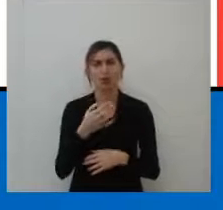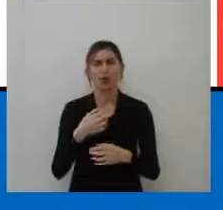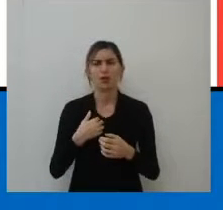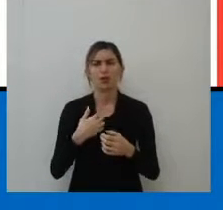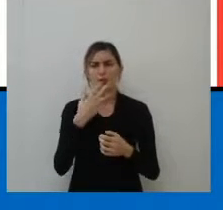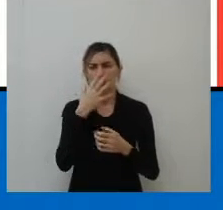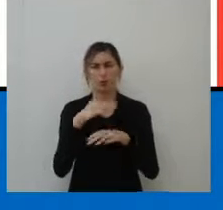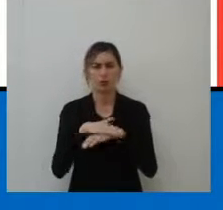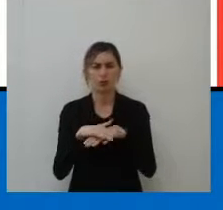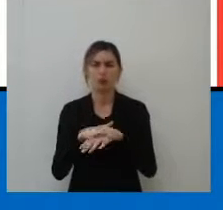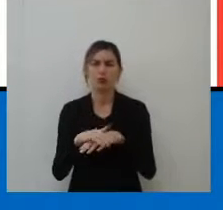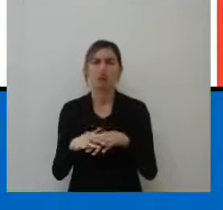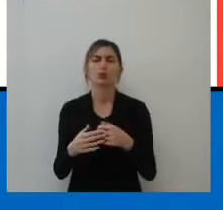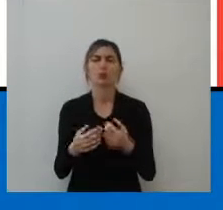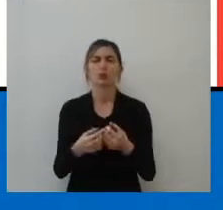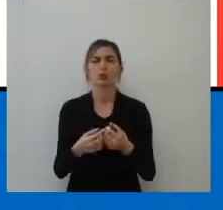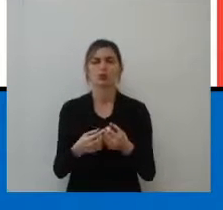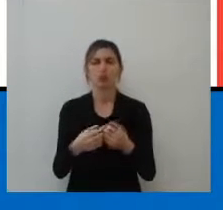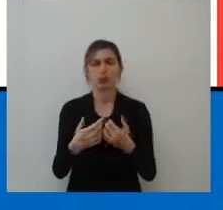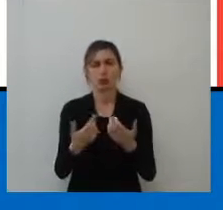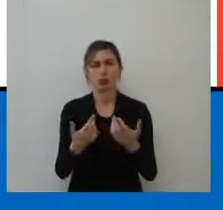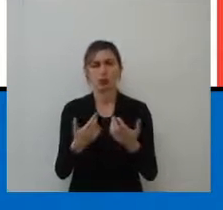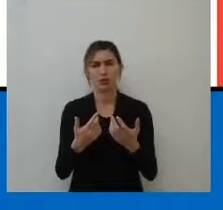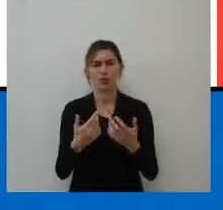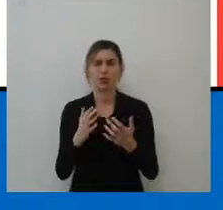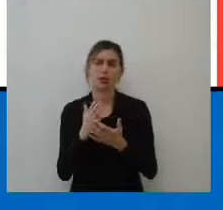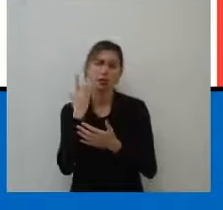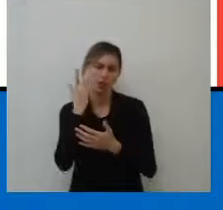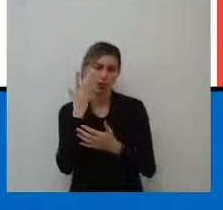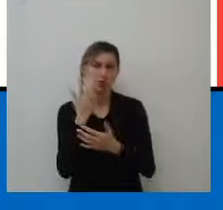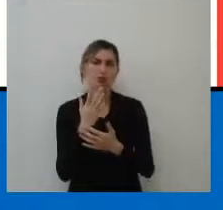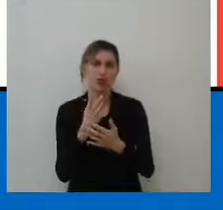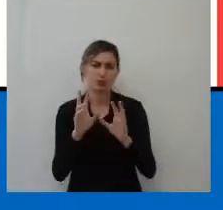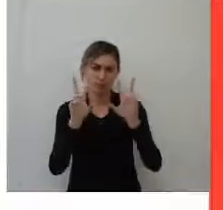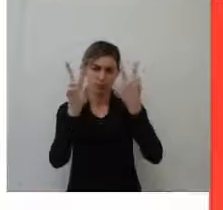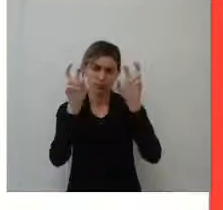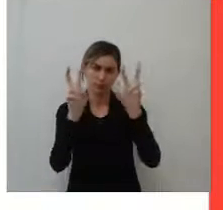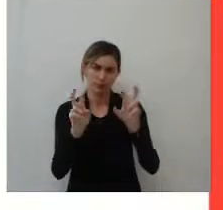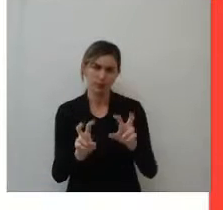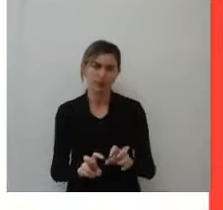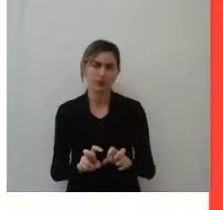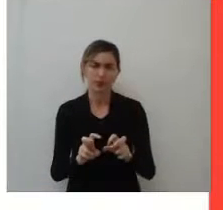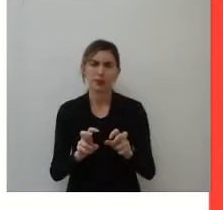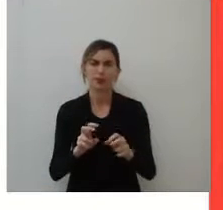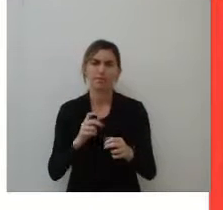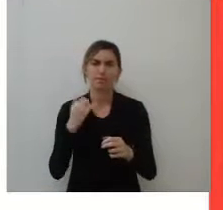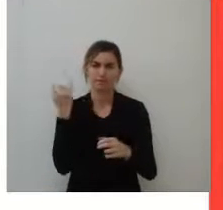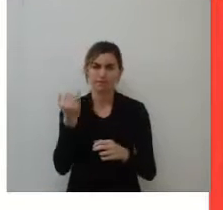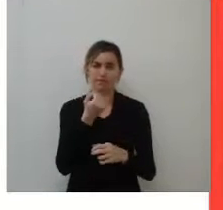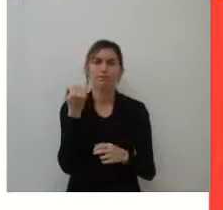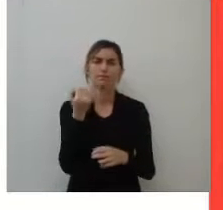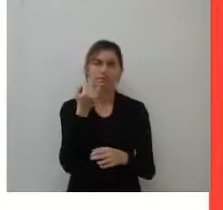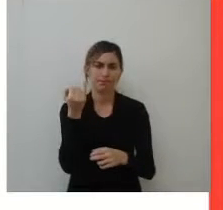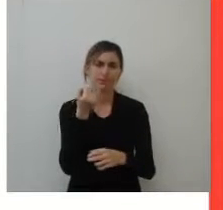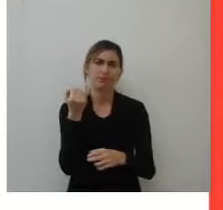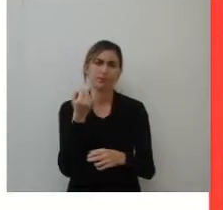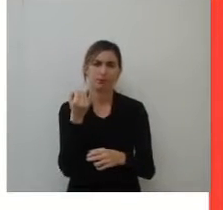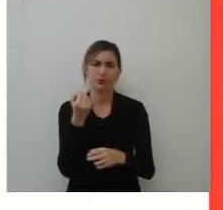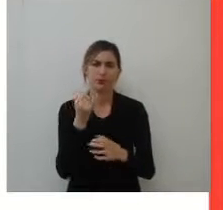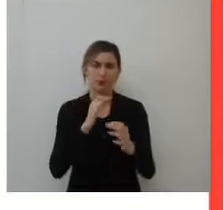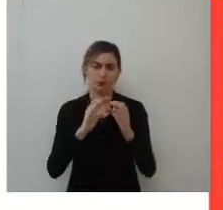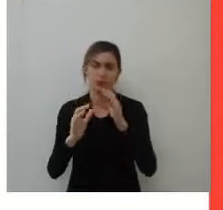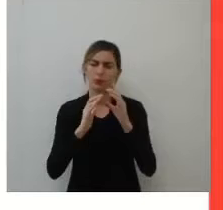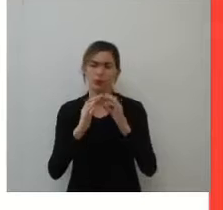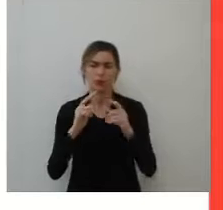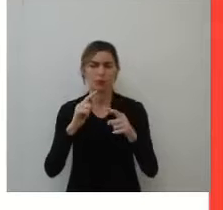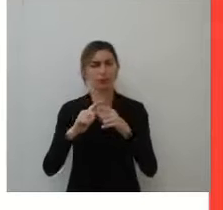começar a ler com vocês algumas questões, tá? Acho que esse assunto é muito pertinente sobre essa comunicação,